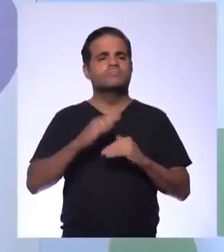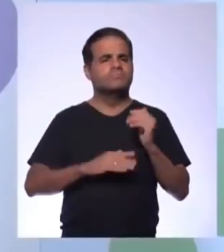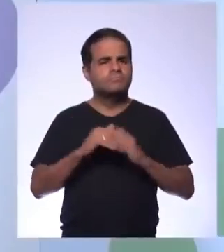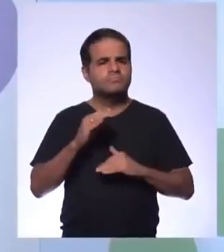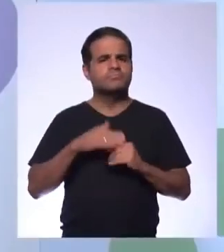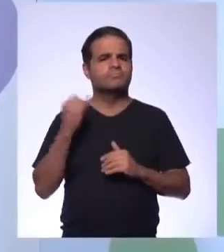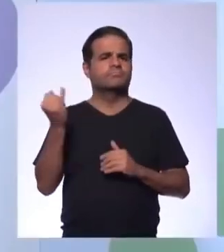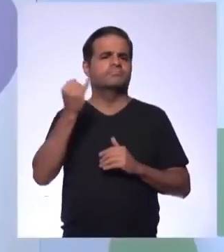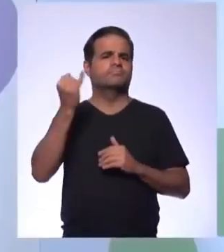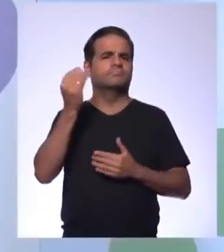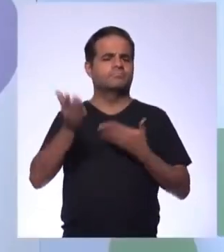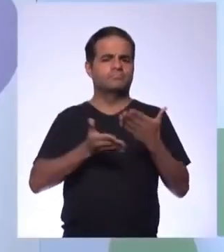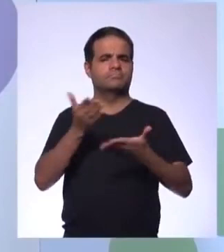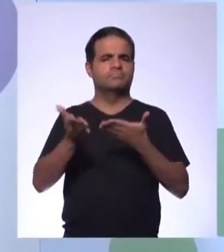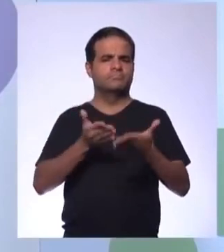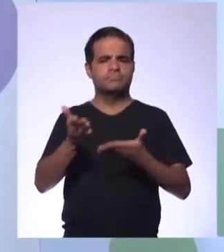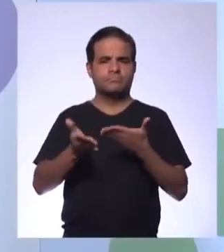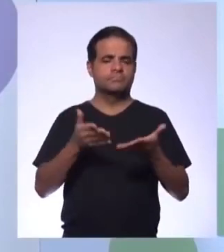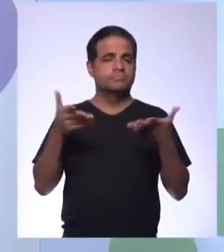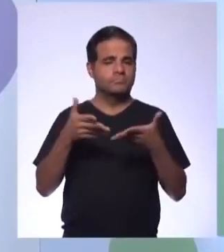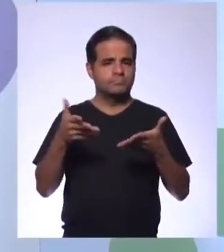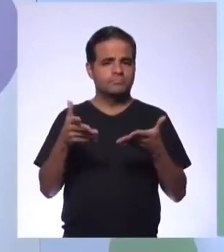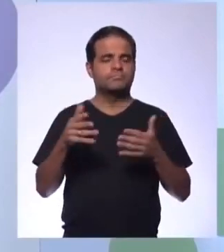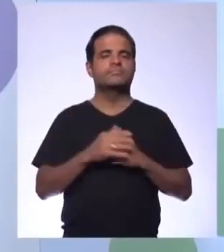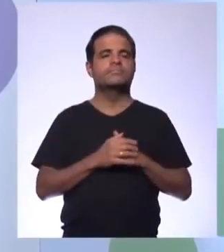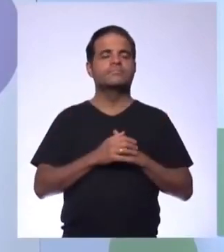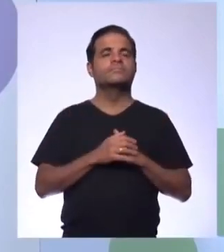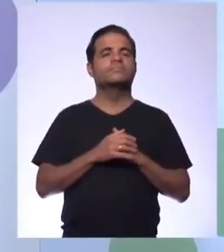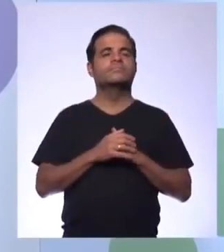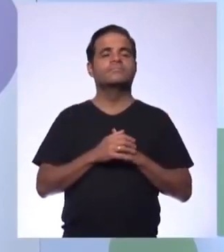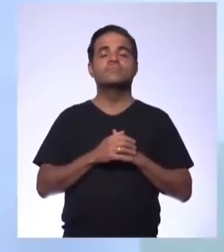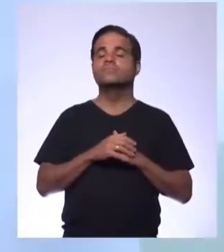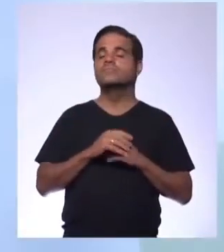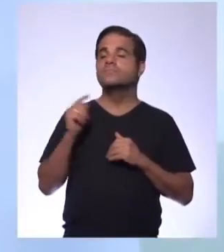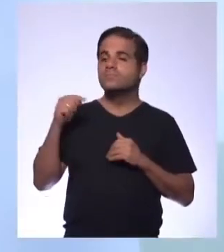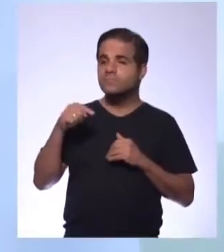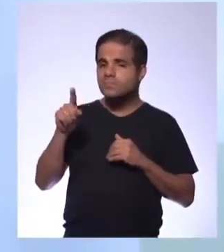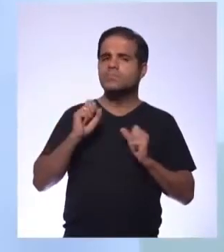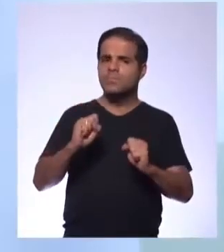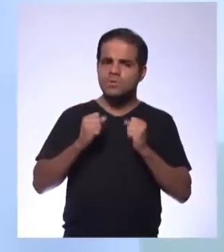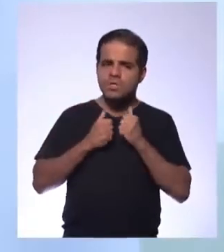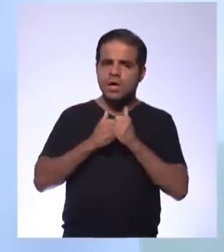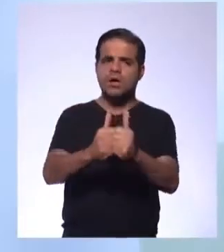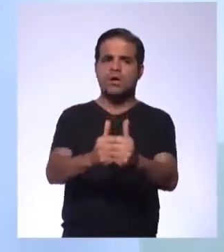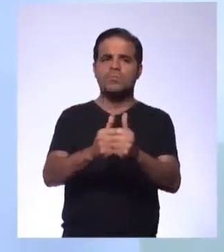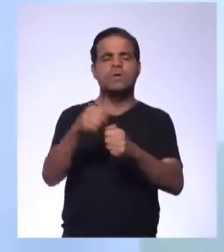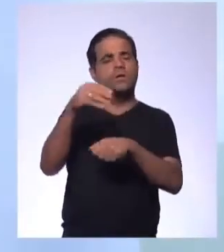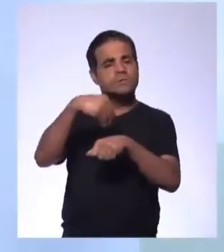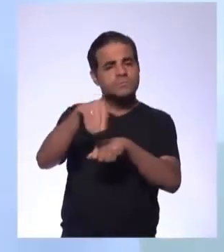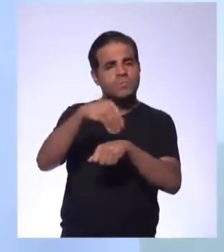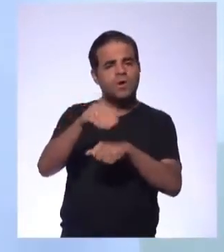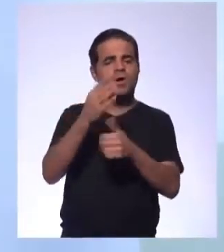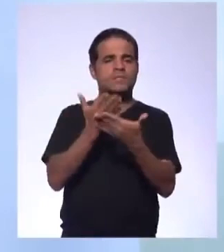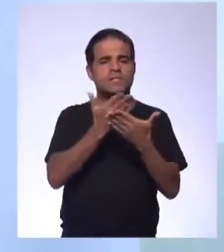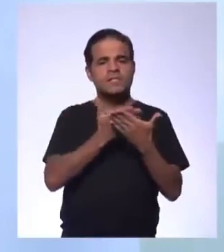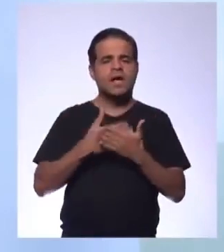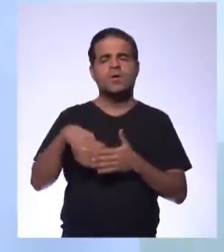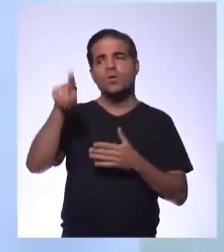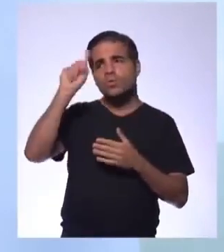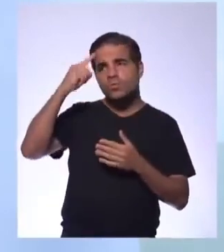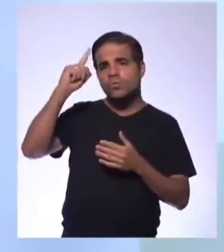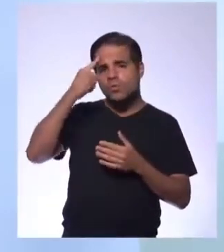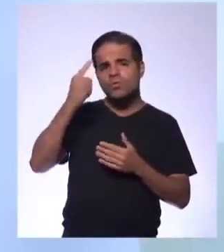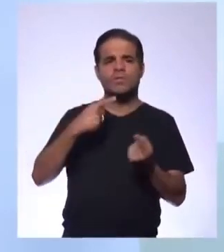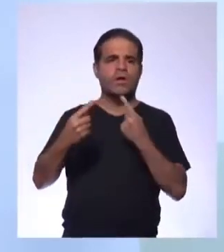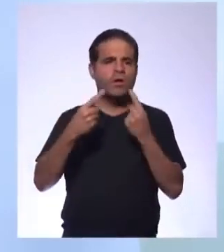importantíssimas que trataremos hoje. Então, vamos lá? Vamos lá. E vocês também podem acompanhar aí o spoiler das aulas, tirar dúvidas, conversar